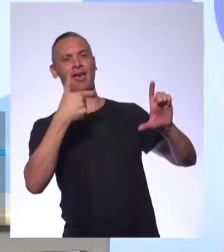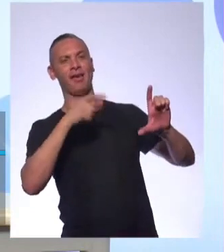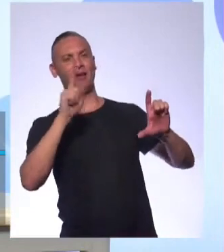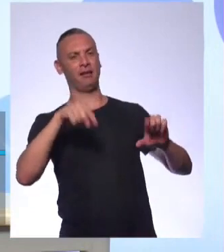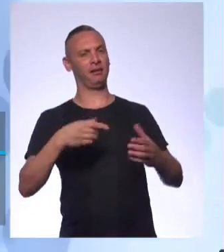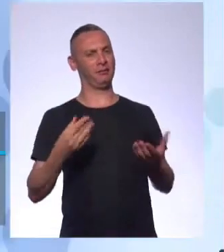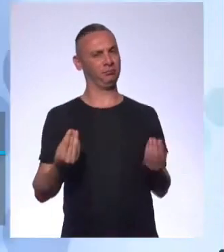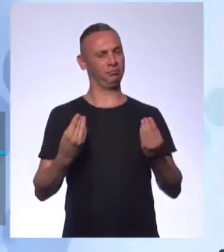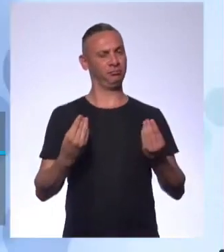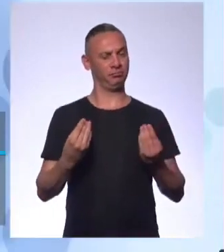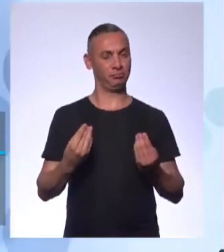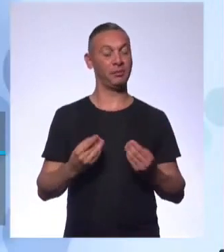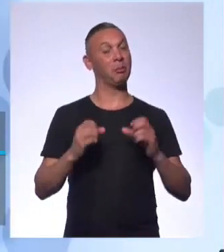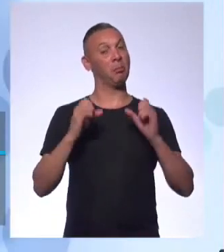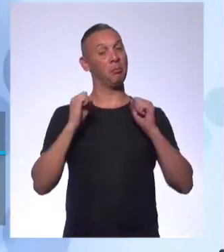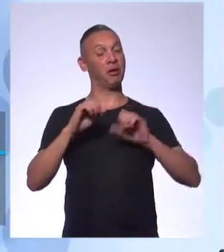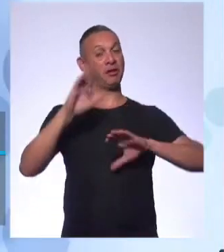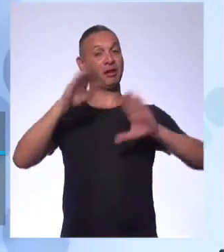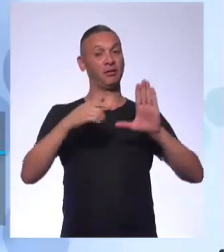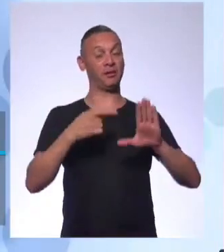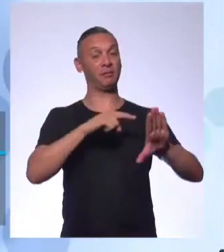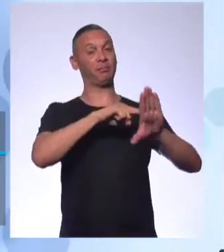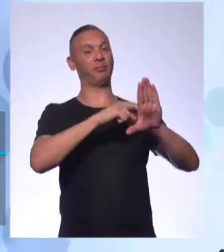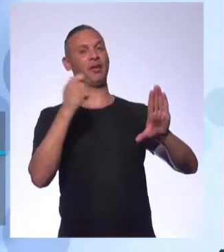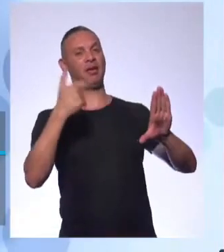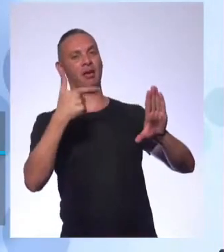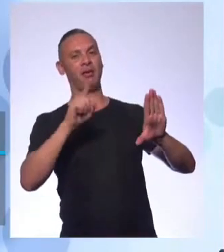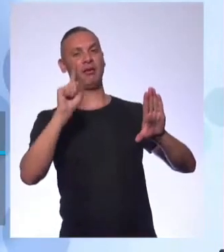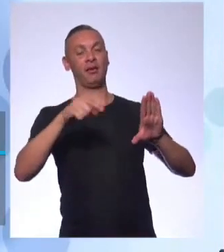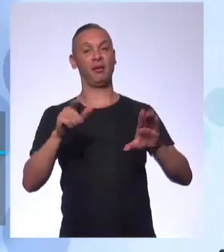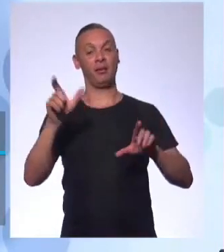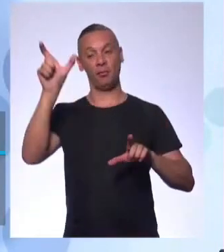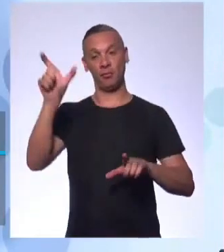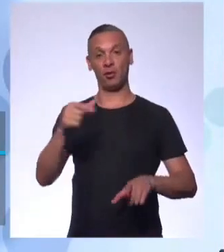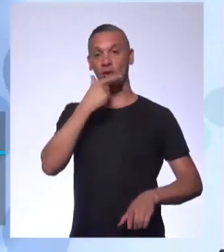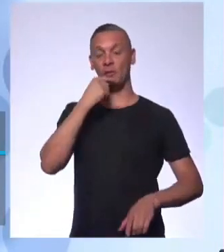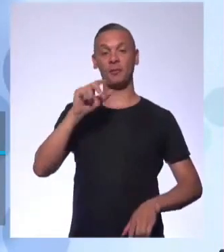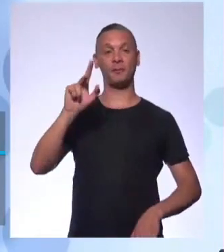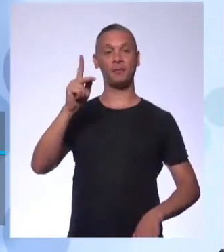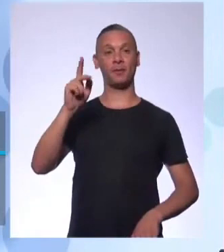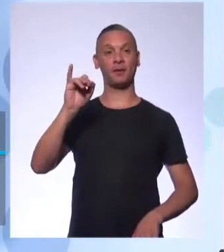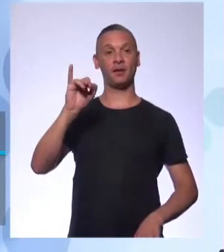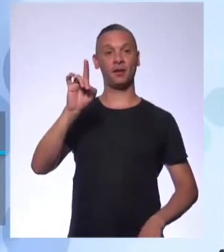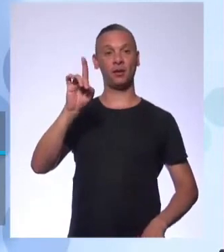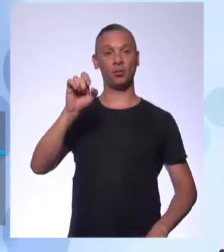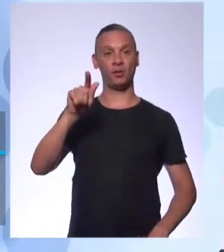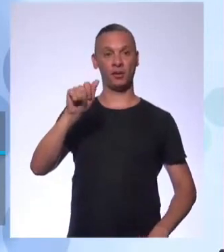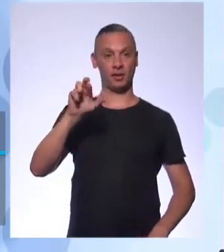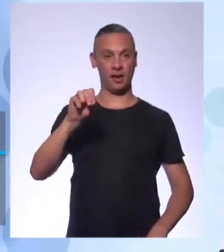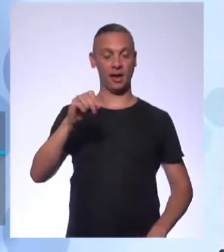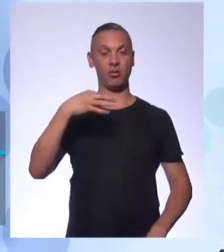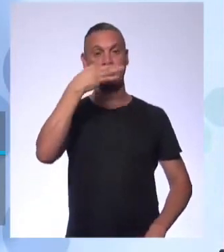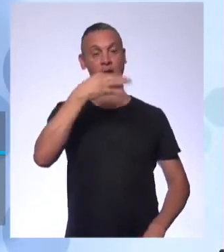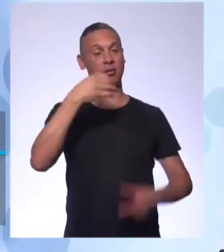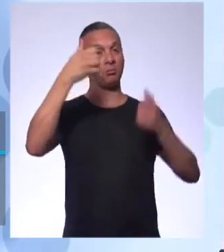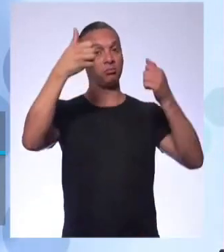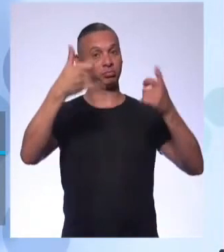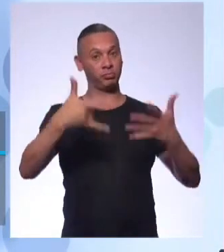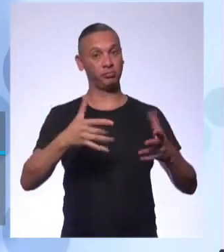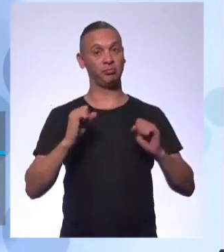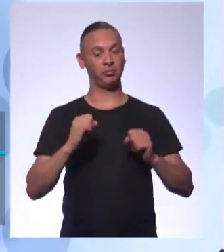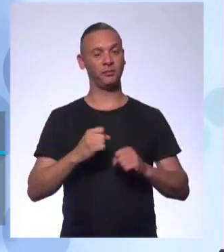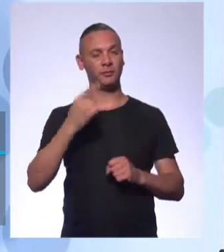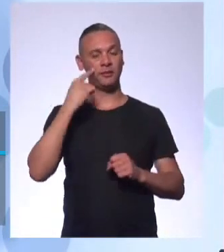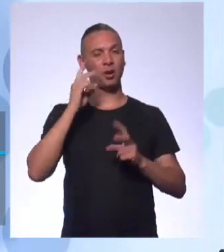isso. Pode ser. Talvez seja uma ironia posta na boca do Hildegardo pelo narrador, né? É verdade. Pode ser, né? Pode ser.